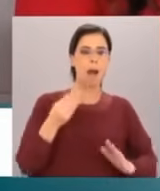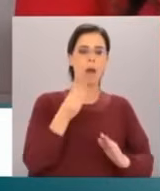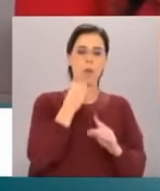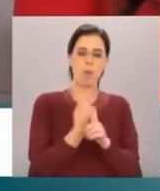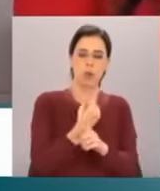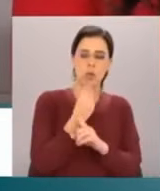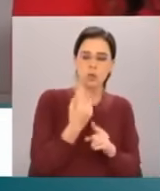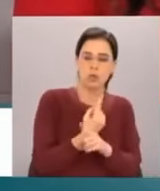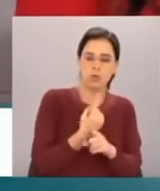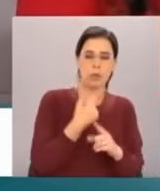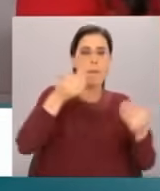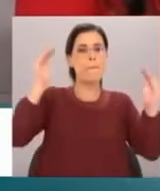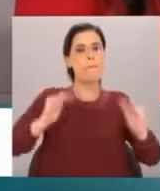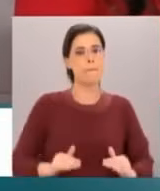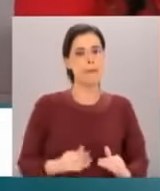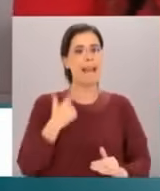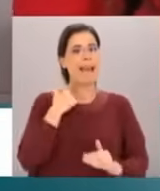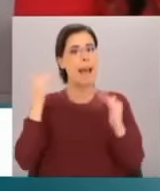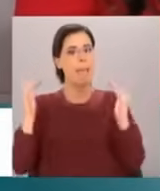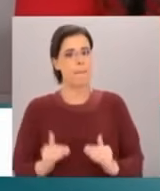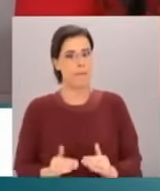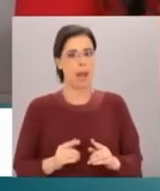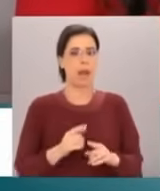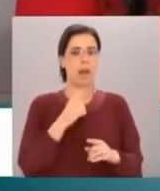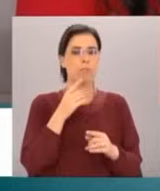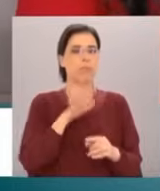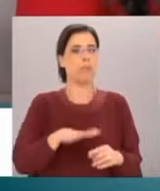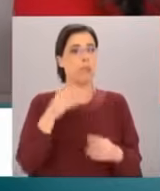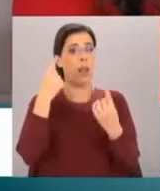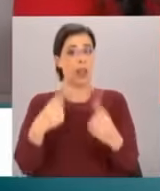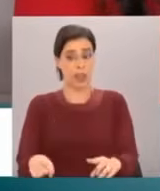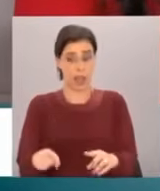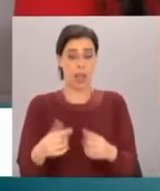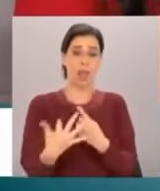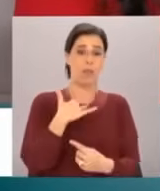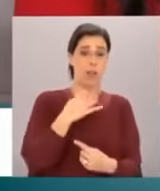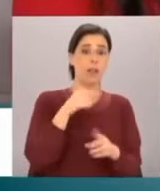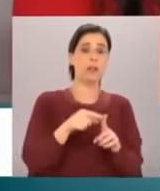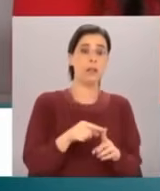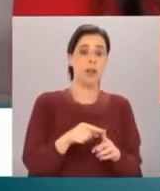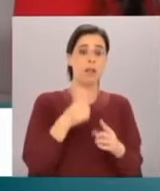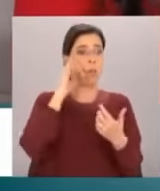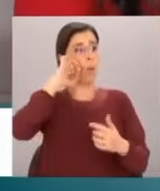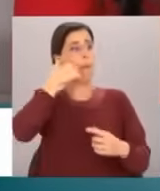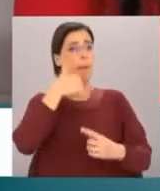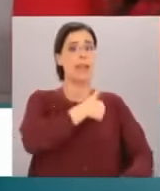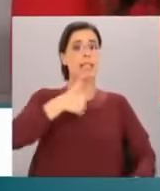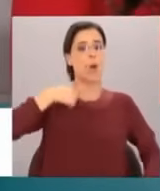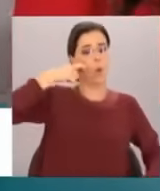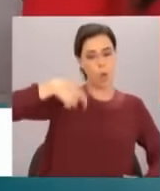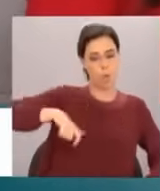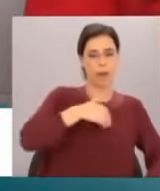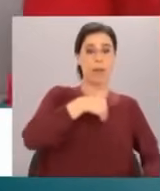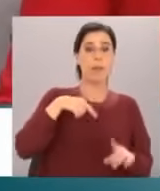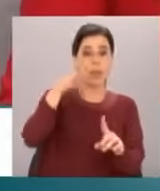consumos alimentares que reduzam o consumo da carne não só pelo pegada ambiental que tem mas também evidentemente que o impacto que têm na saúde humana